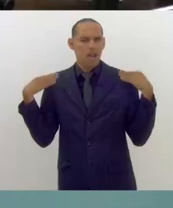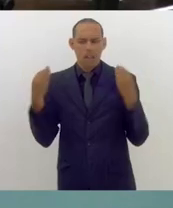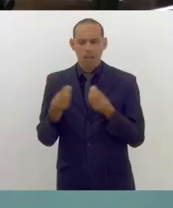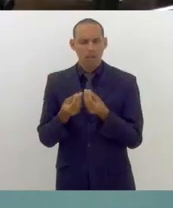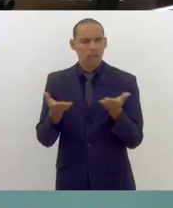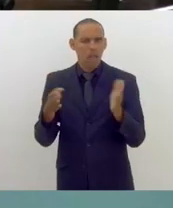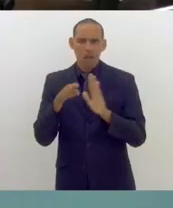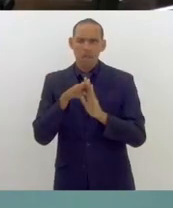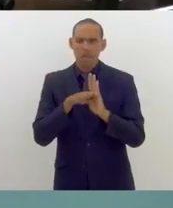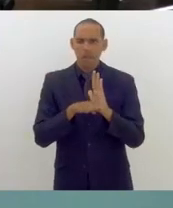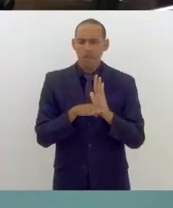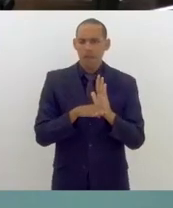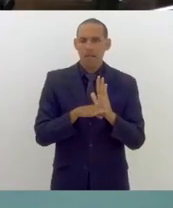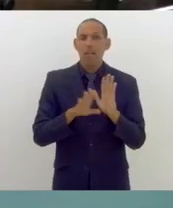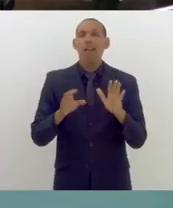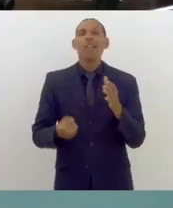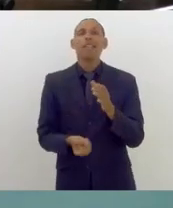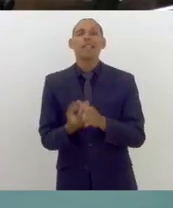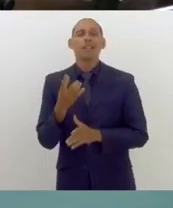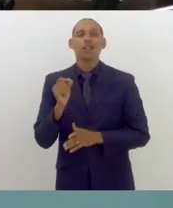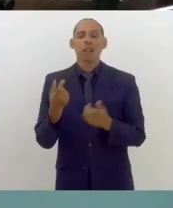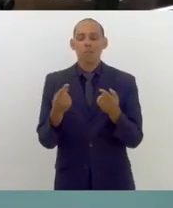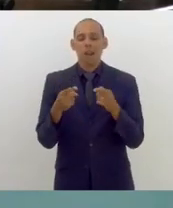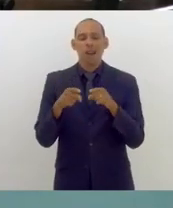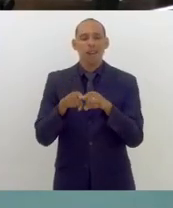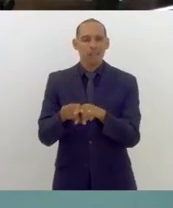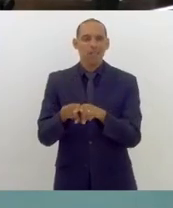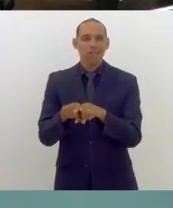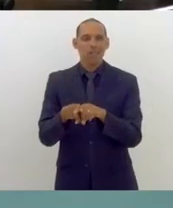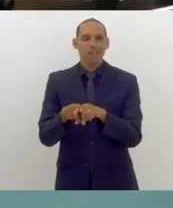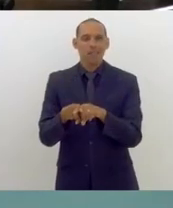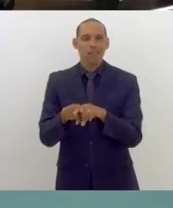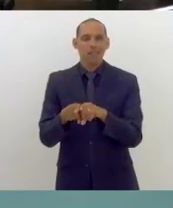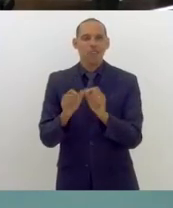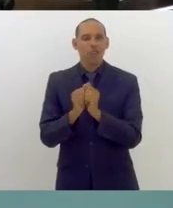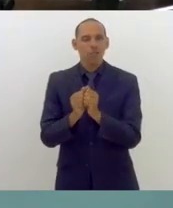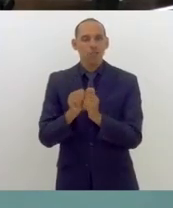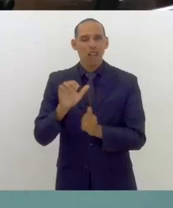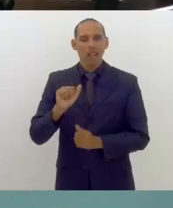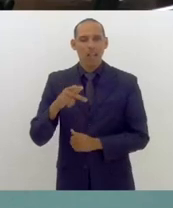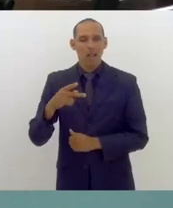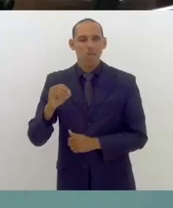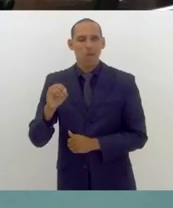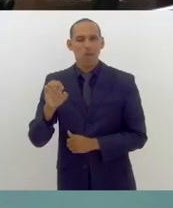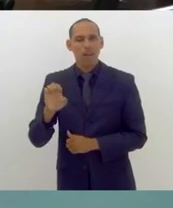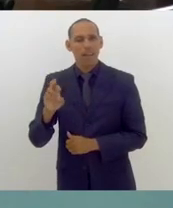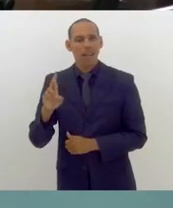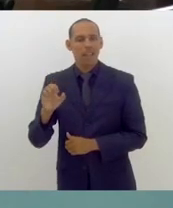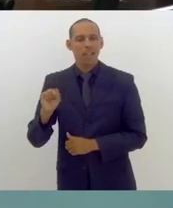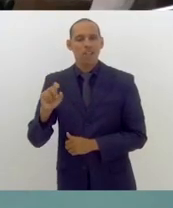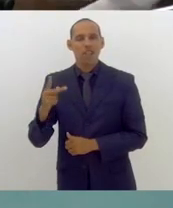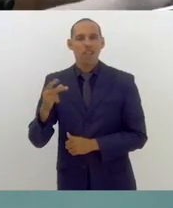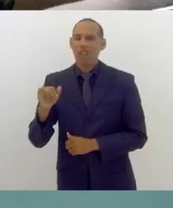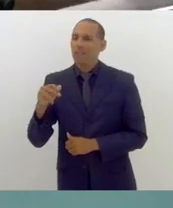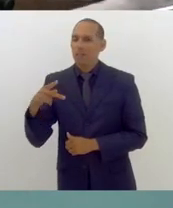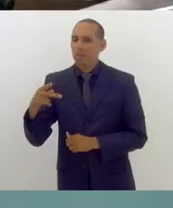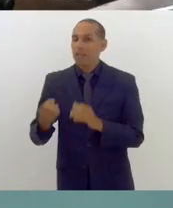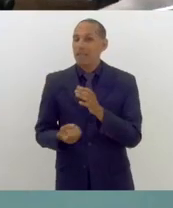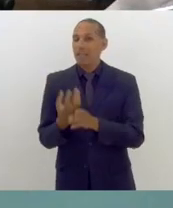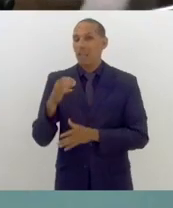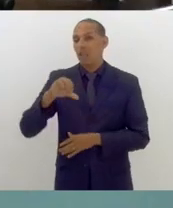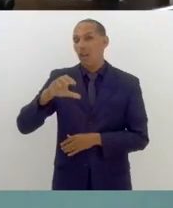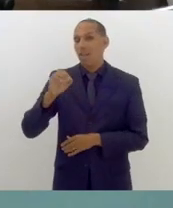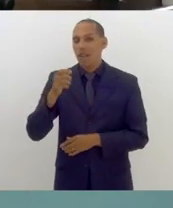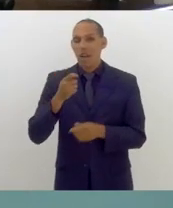Óbvio E aí criou-se uma parceria com a capa chip e aí foram formados lá 90